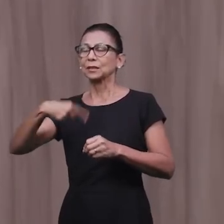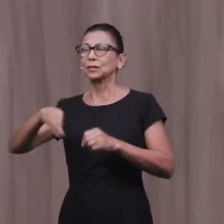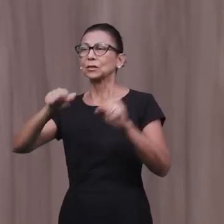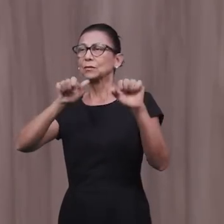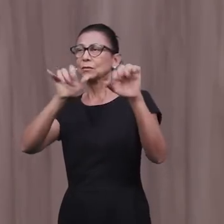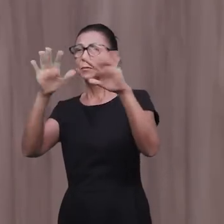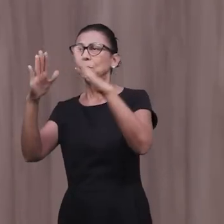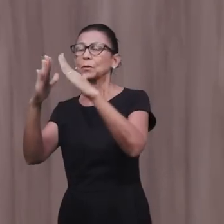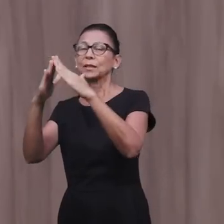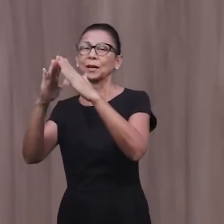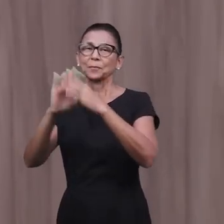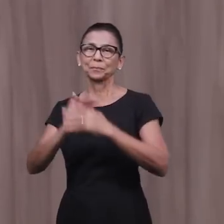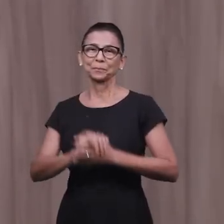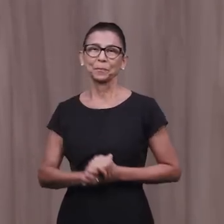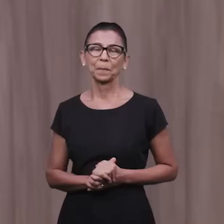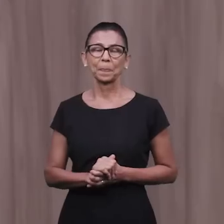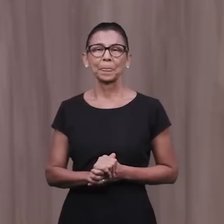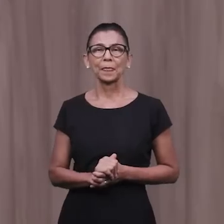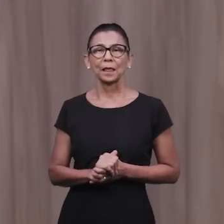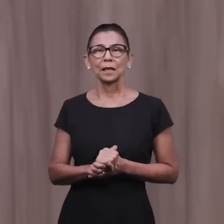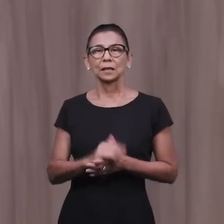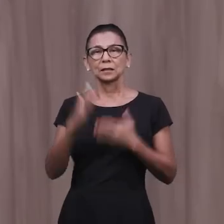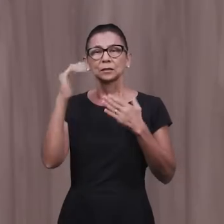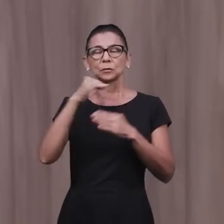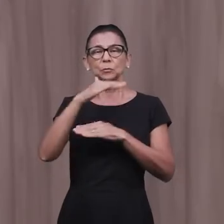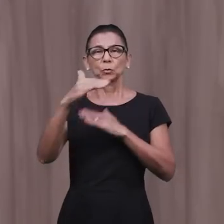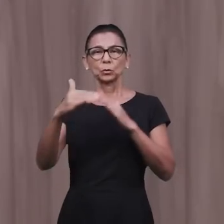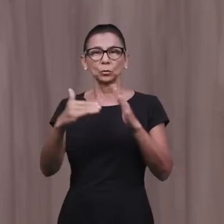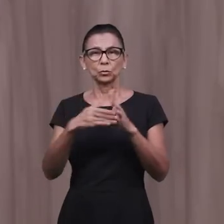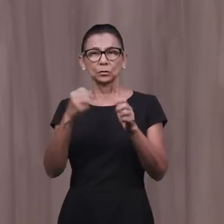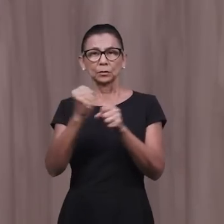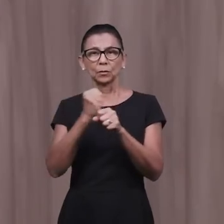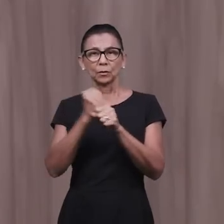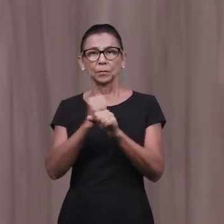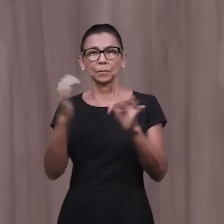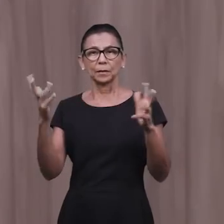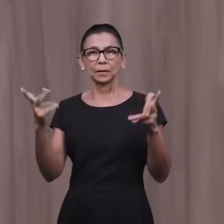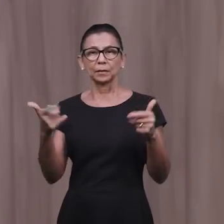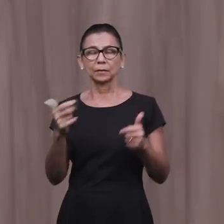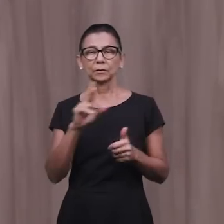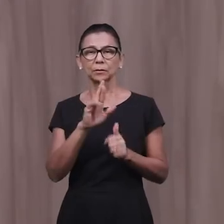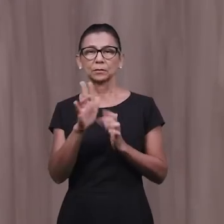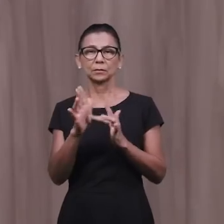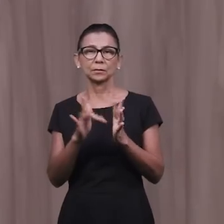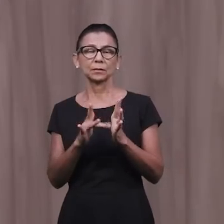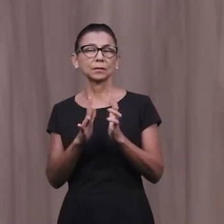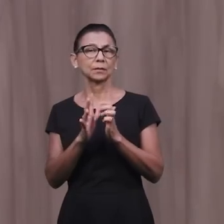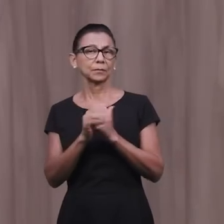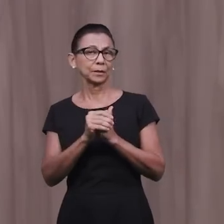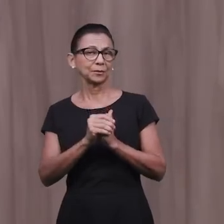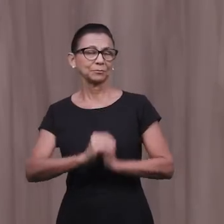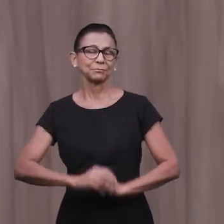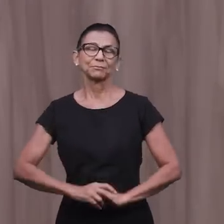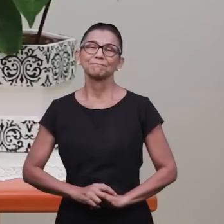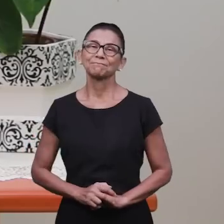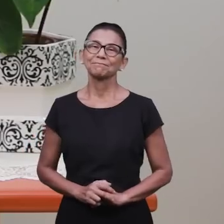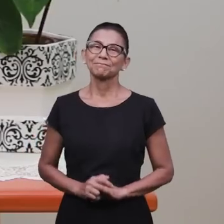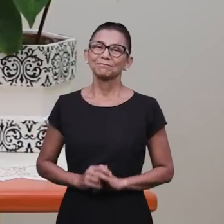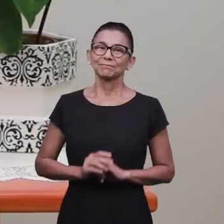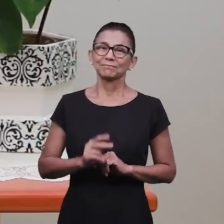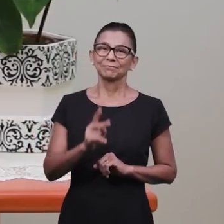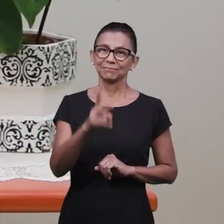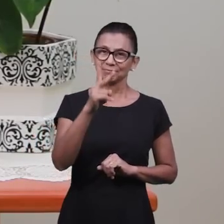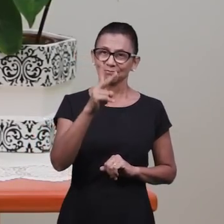na eternidade. Te glorificamos por tudo, por essa obra maravilhosa. Bendizemos ao Senhor em nome do Senhor Jesus. Amém.